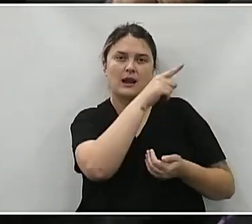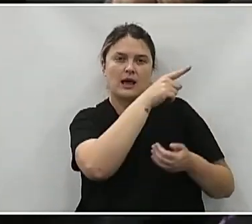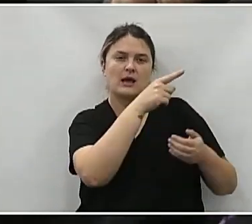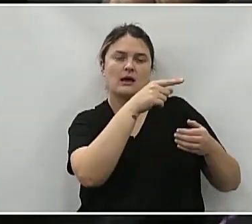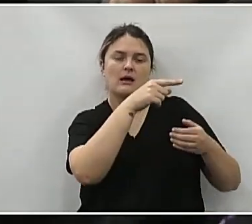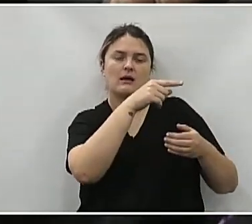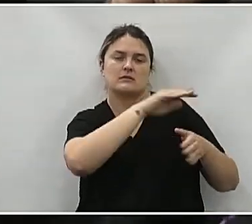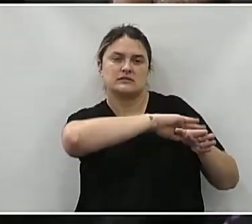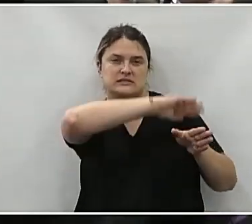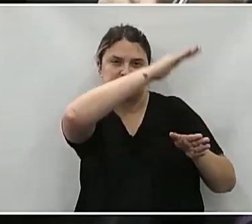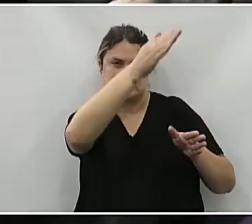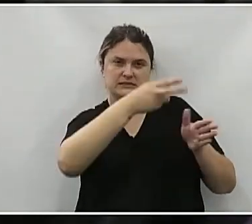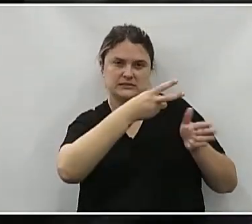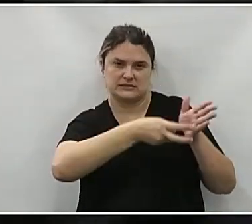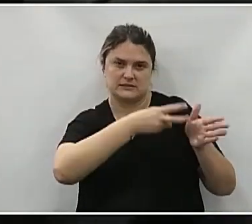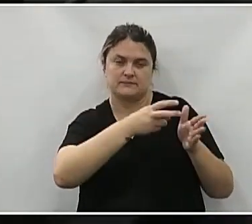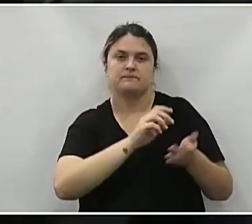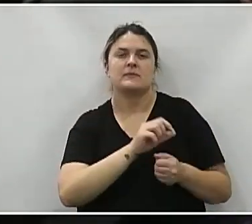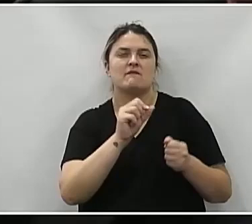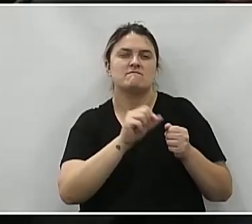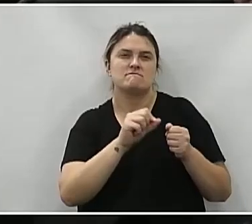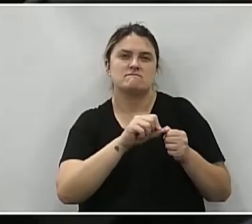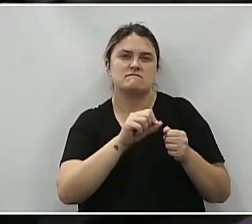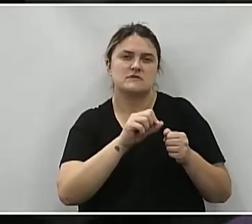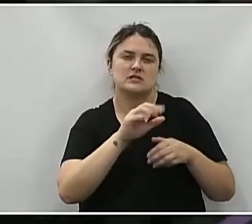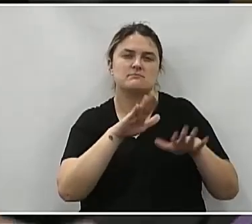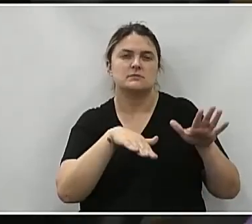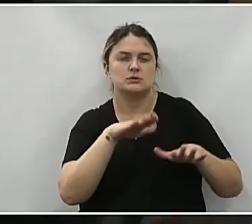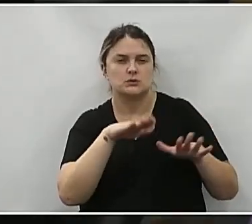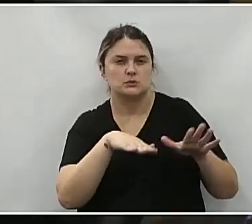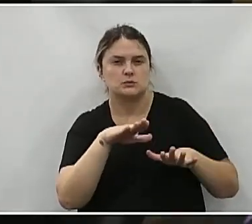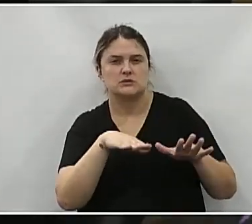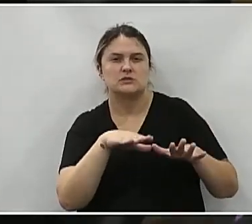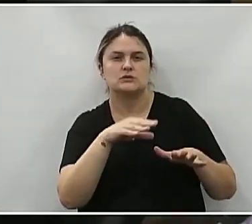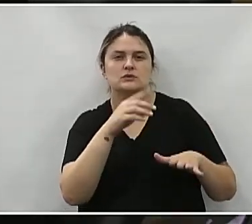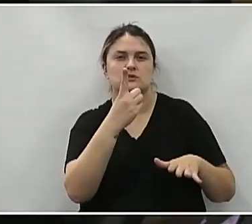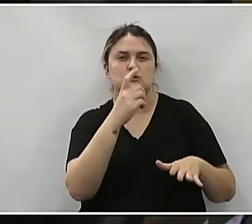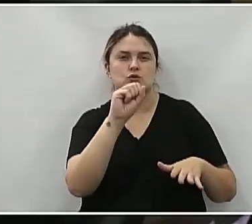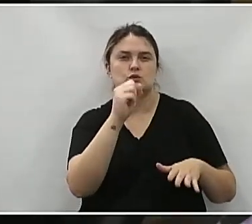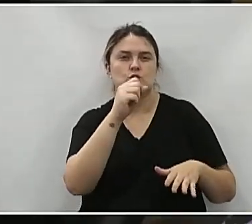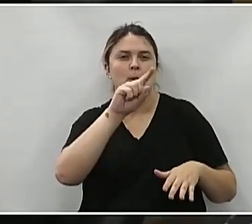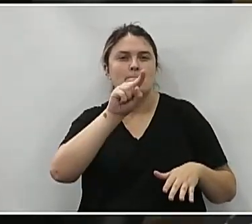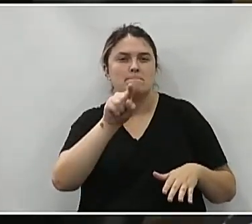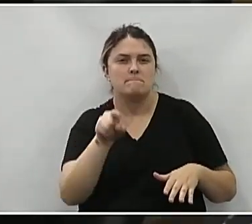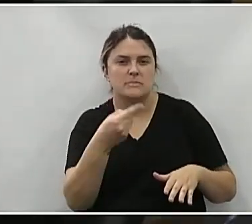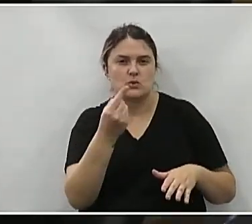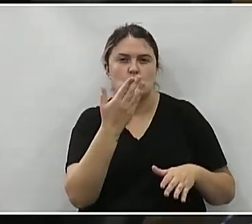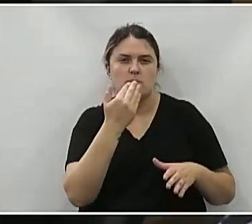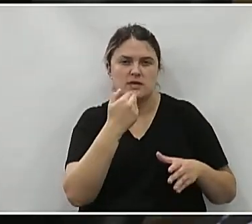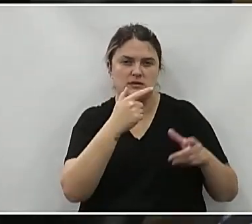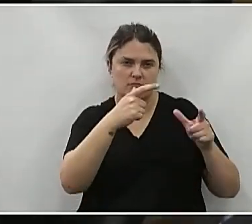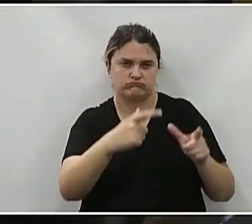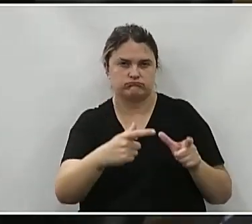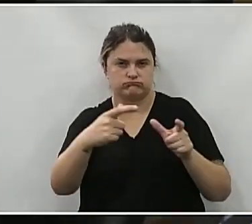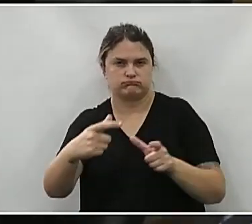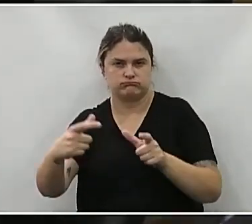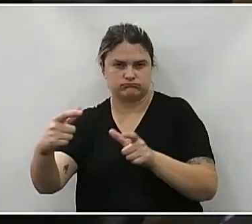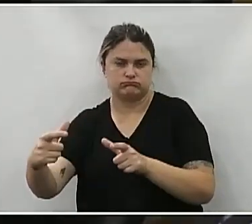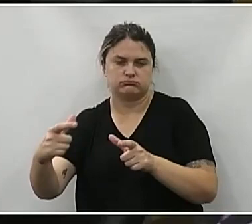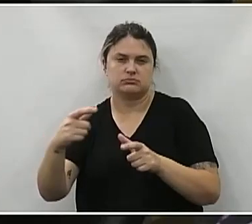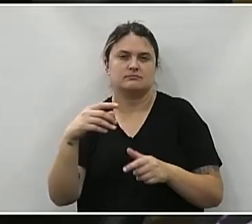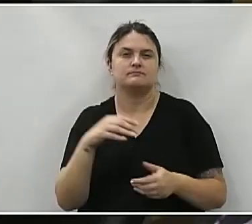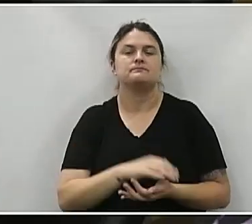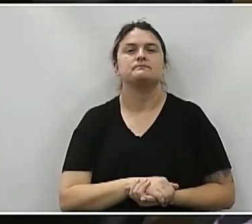estação foram preparados aí durante esses 30 dias em torno de 18.000 refeições ou 18 marmitas